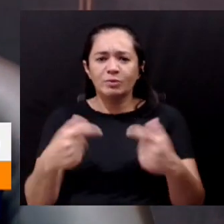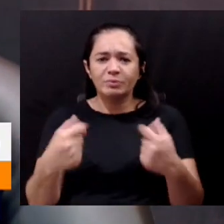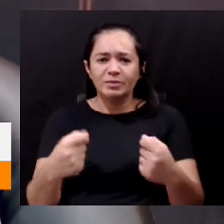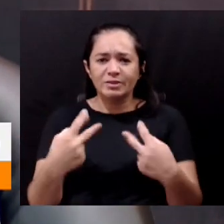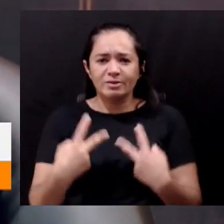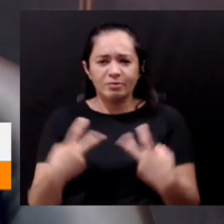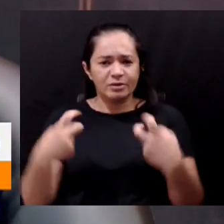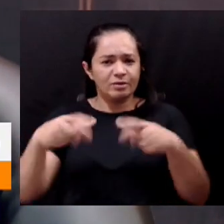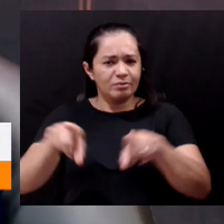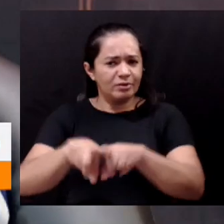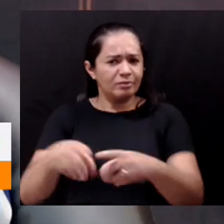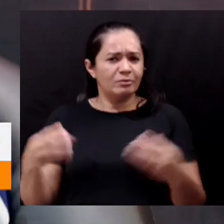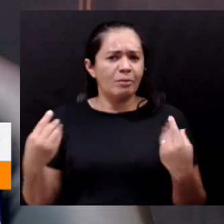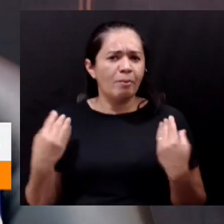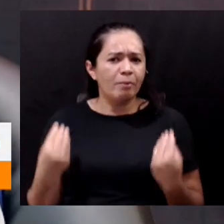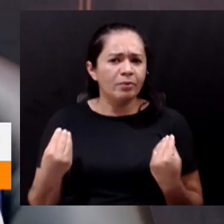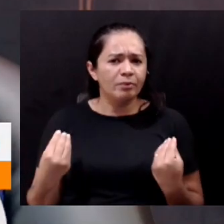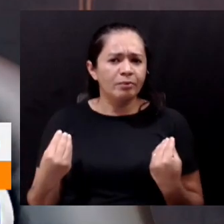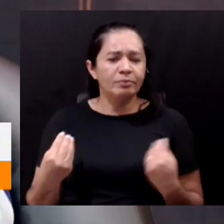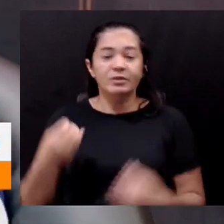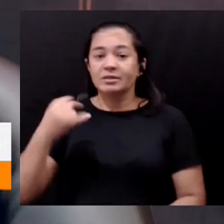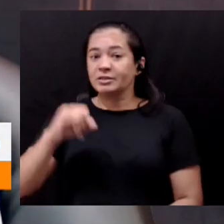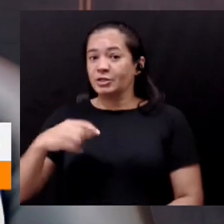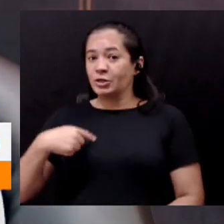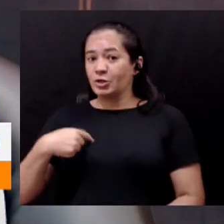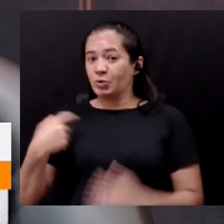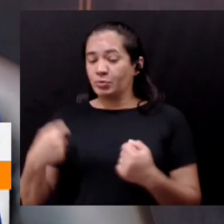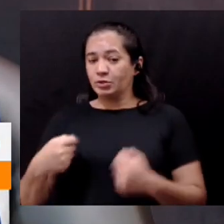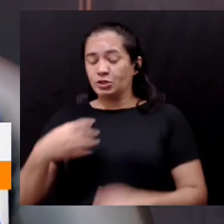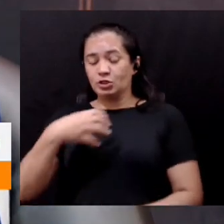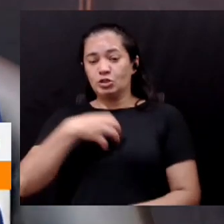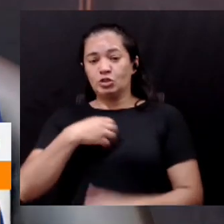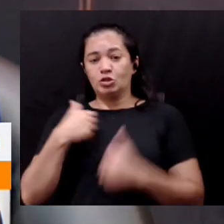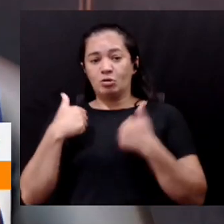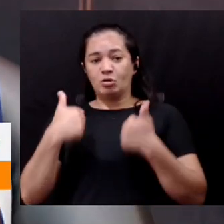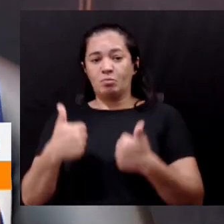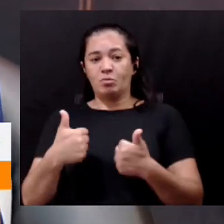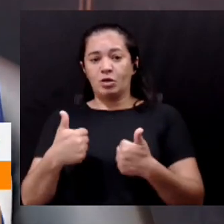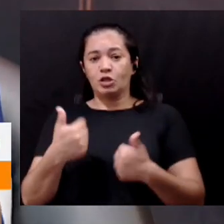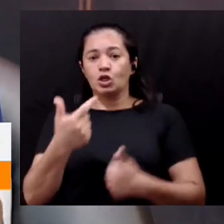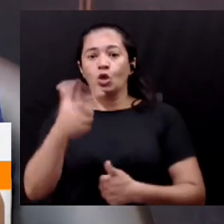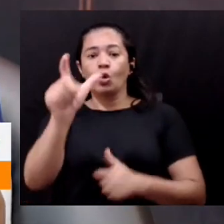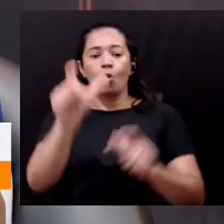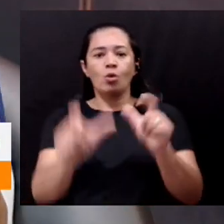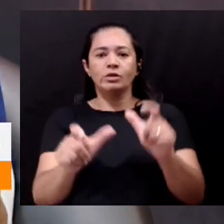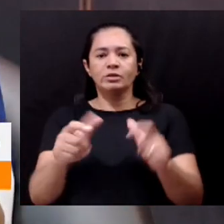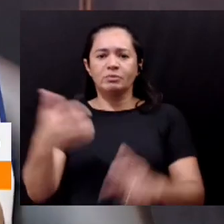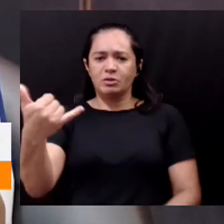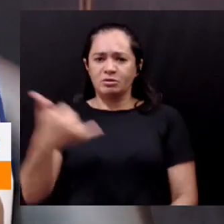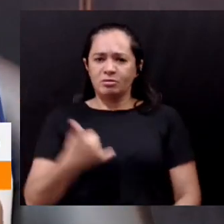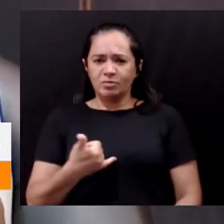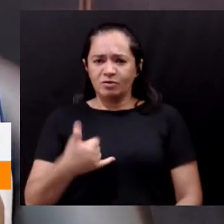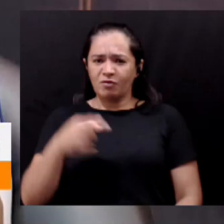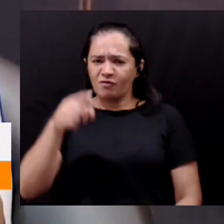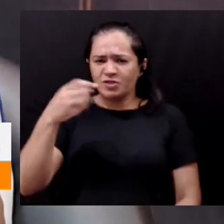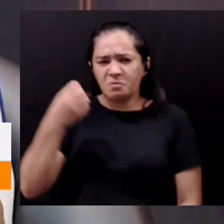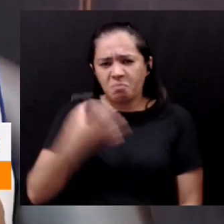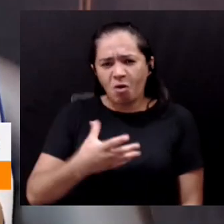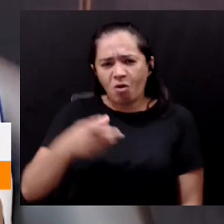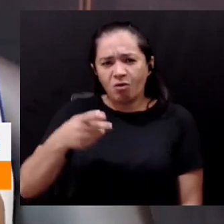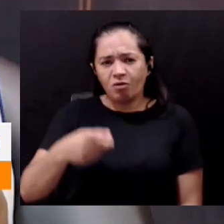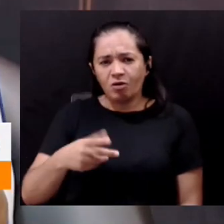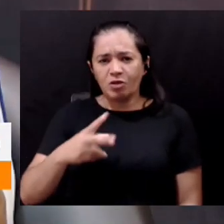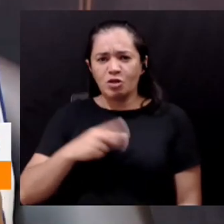porque se eu preciso para me sentir bem, para me validar, que o outro me diga: "Você é bom, você é boa, nossa, você